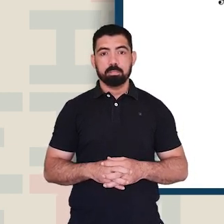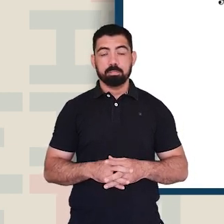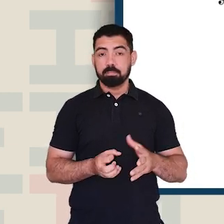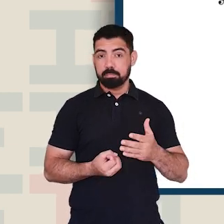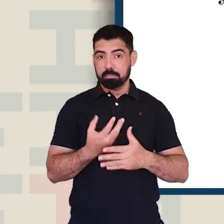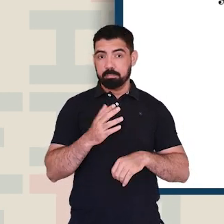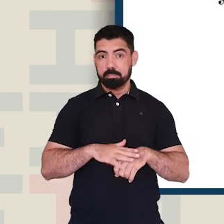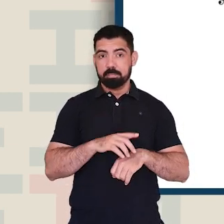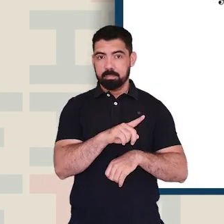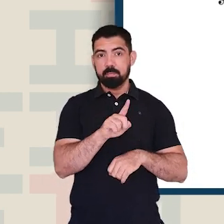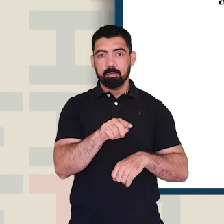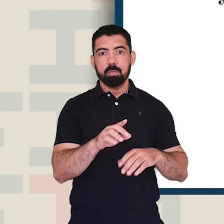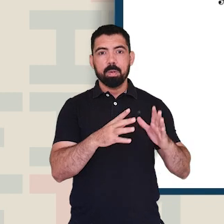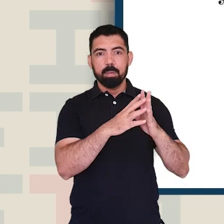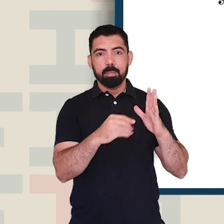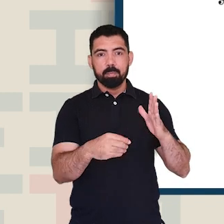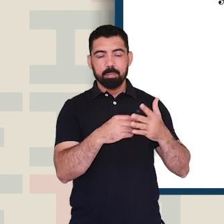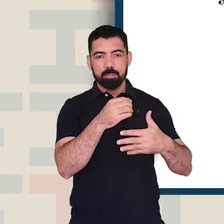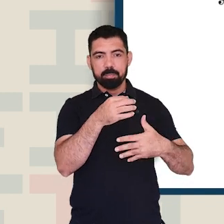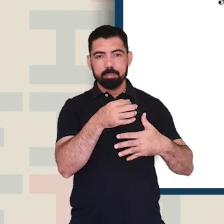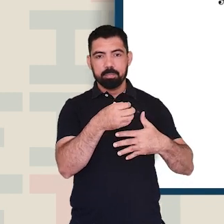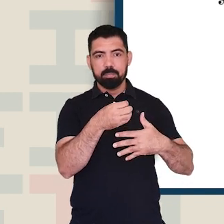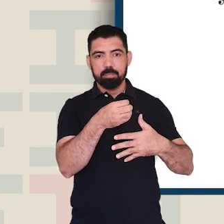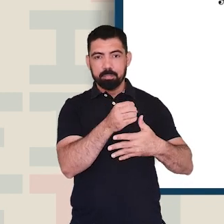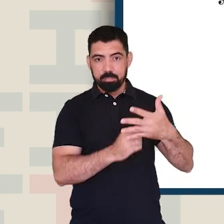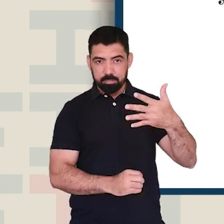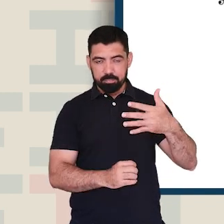Criei essa melodiazinha aqui, então ficou.